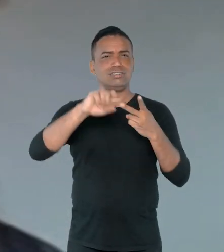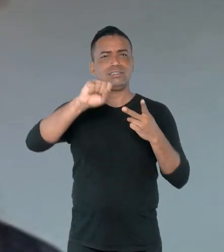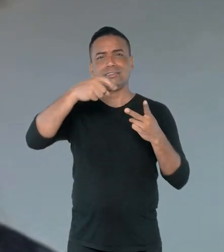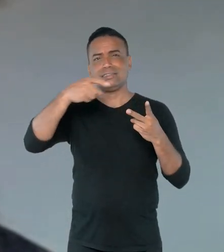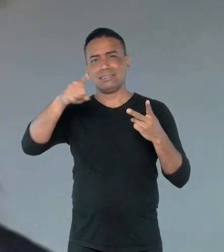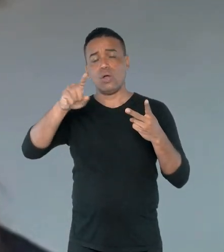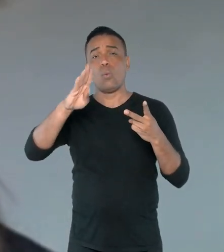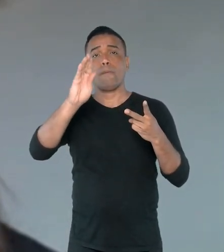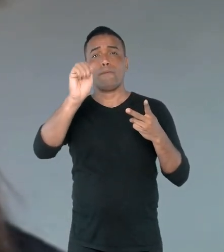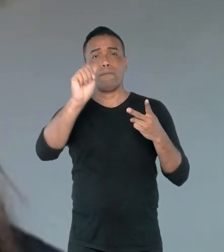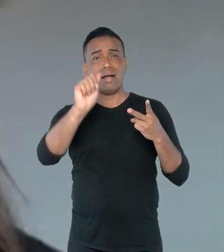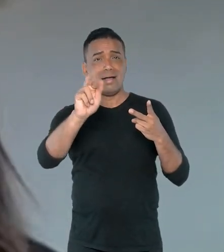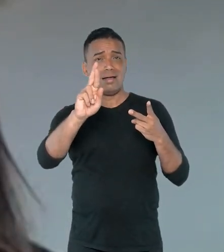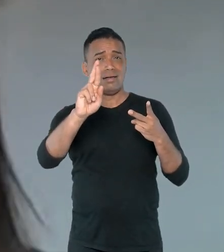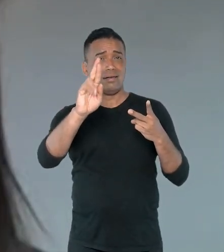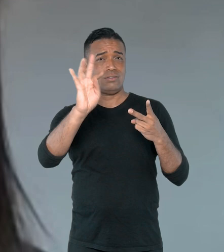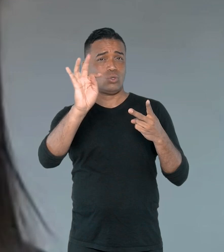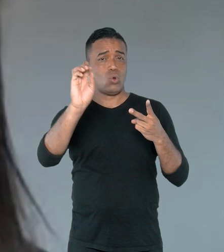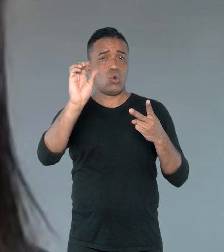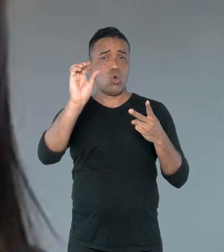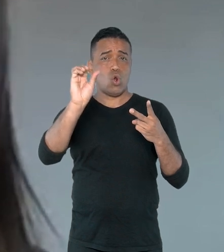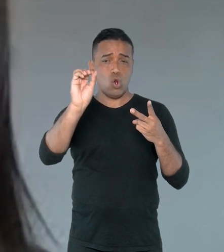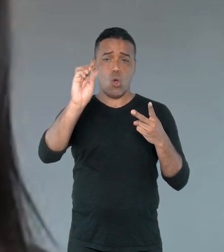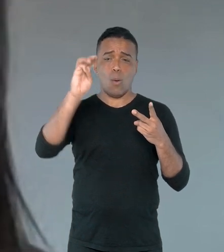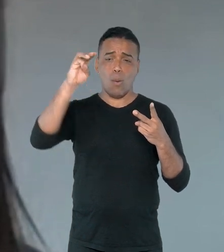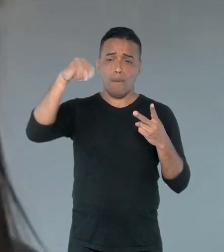Antônio do Leite, percorremos a Floresta Aimee,